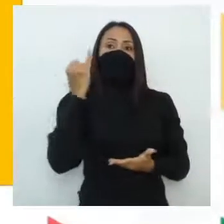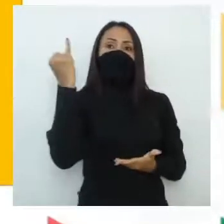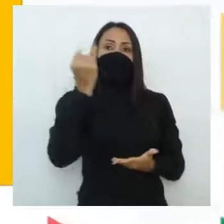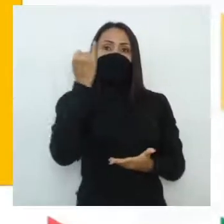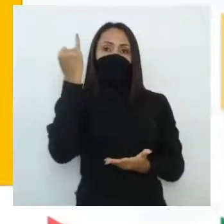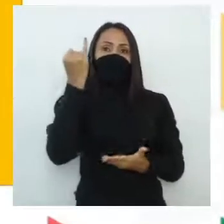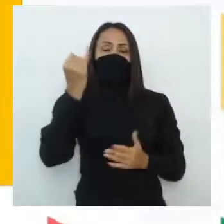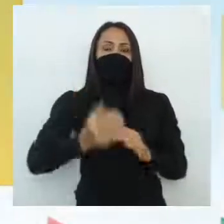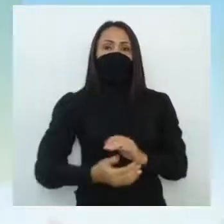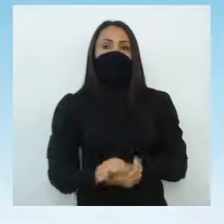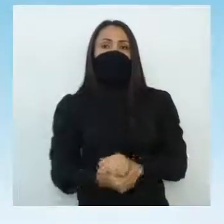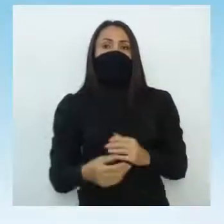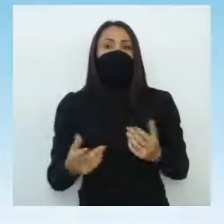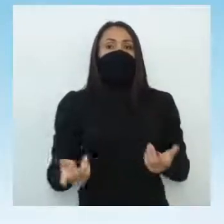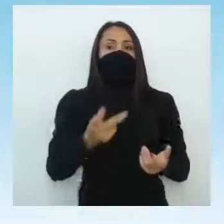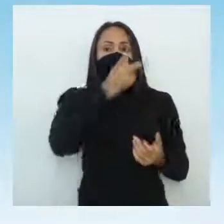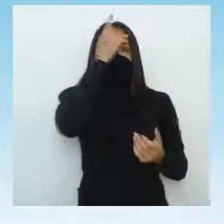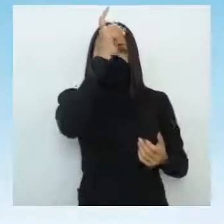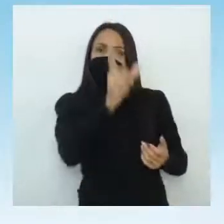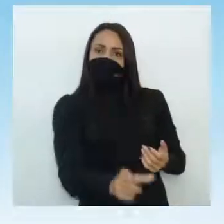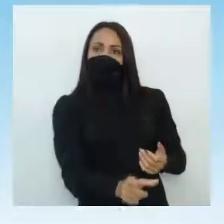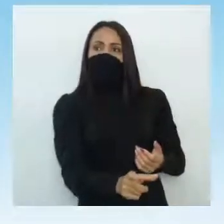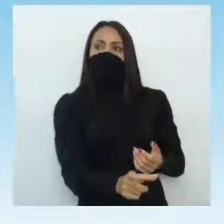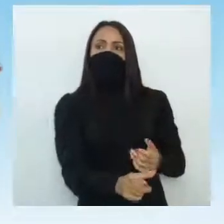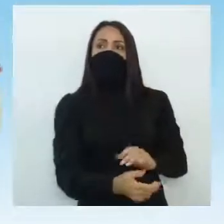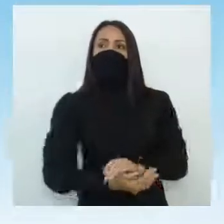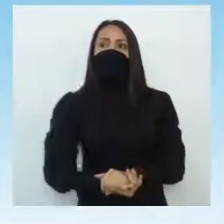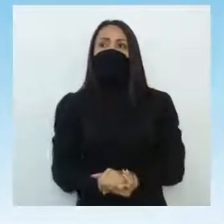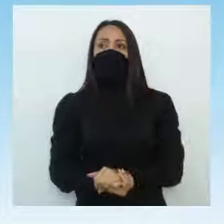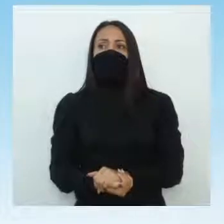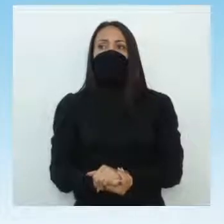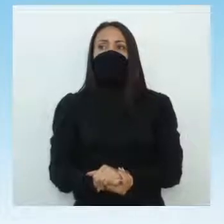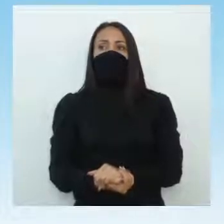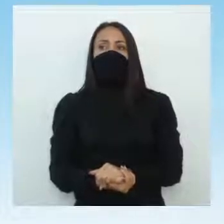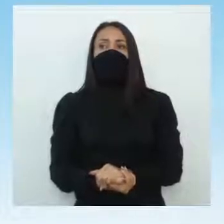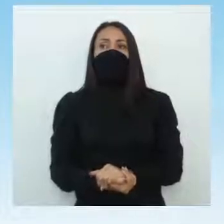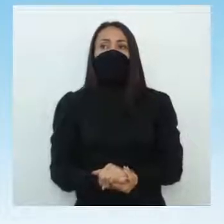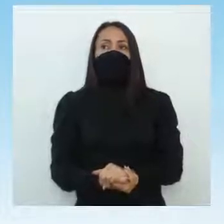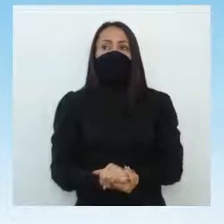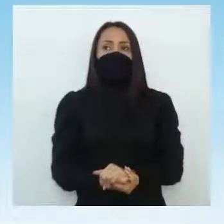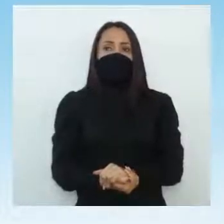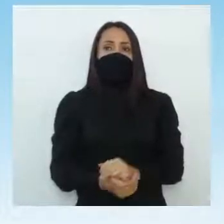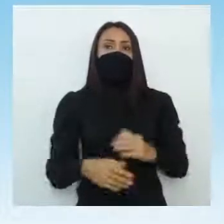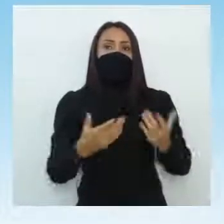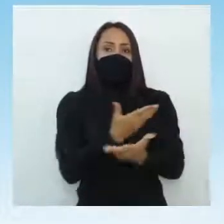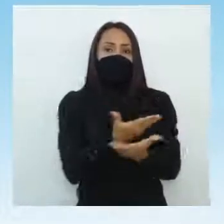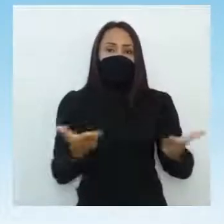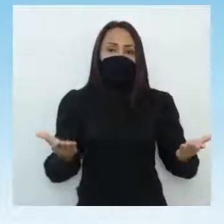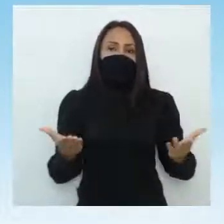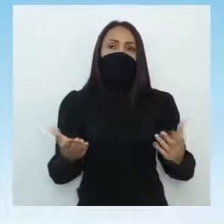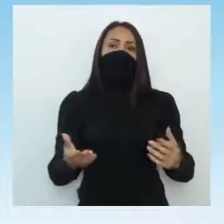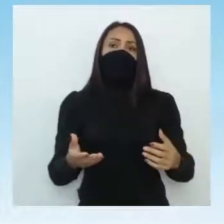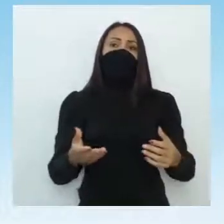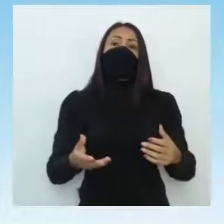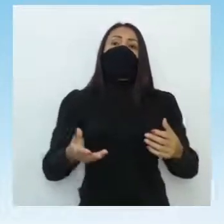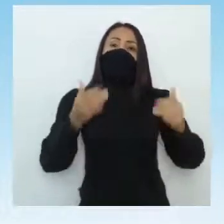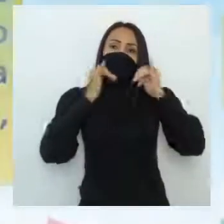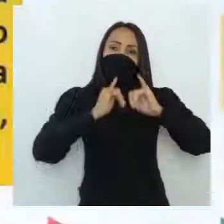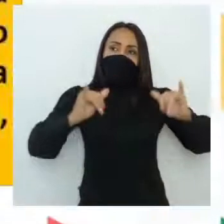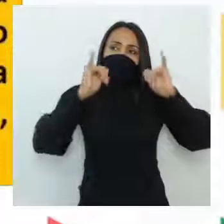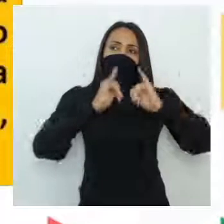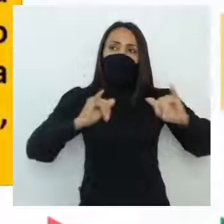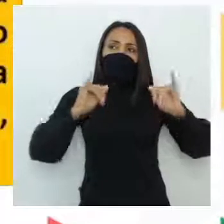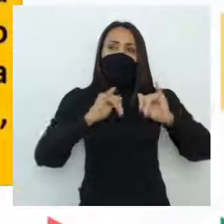desta personalidade. Vamos ver aqui, e aqui eu trago para vocês mais algumas informações sobre ela.